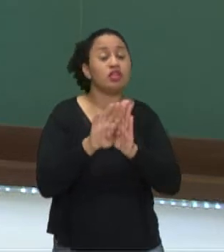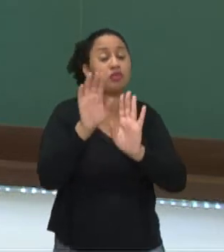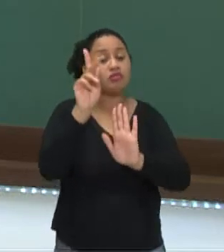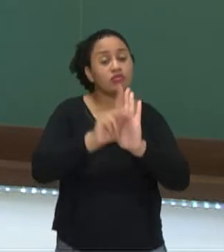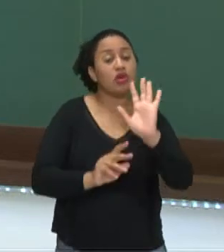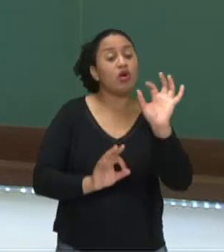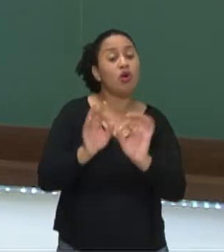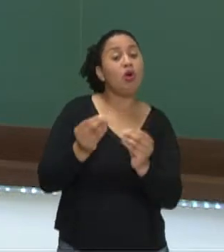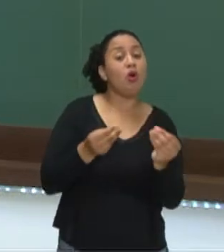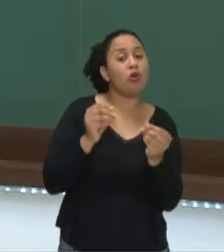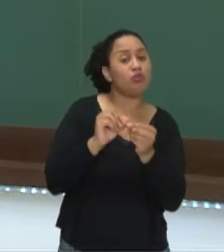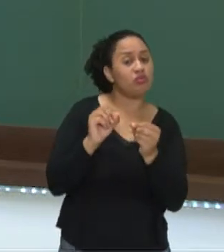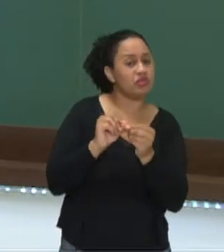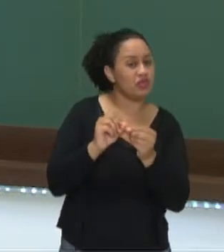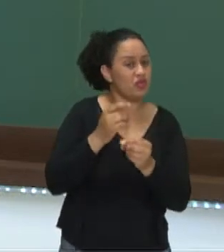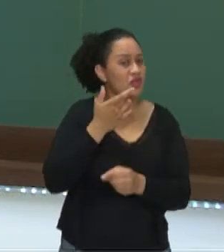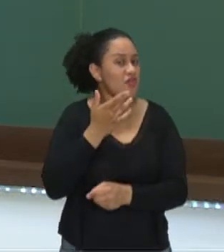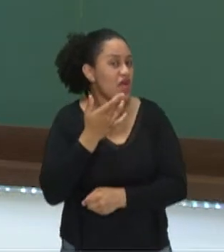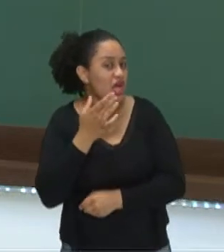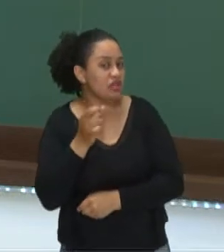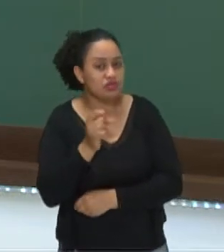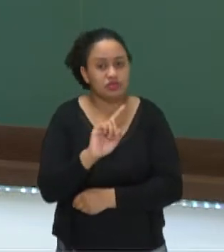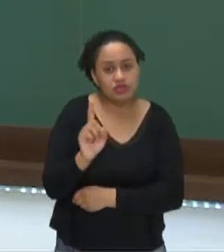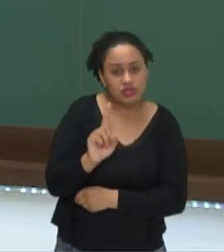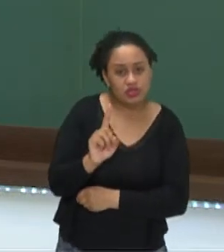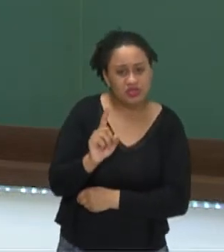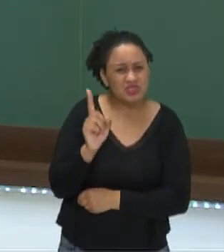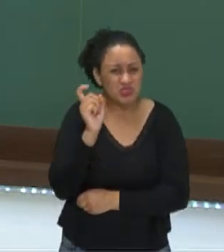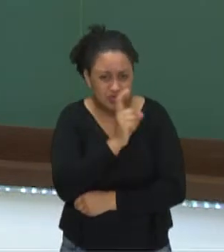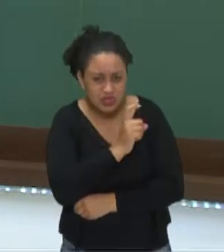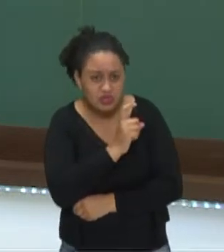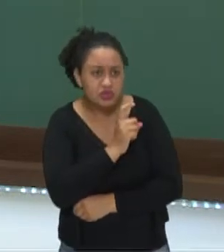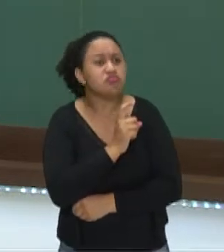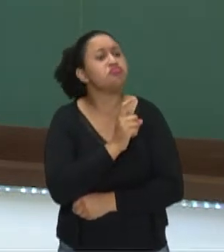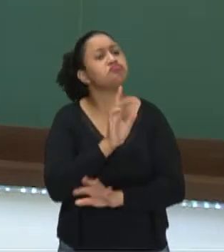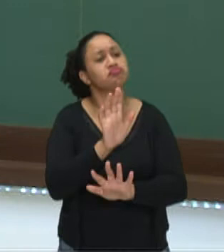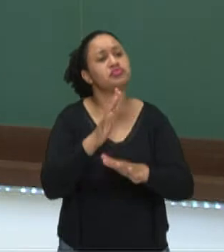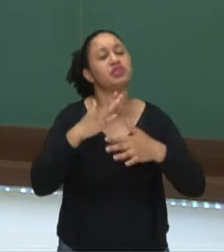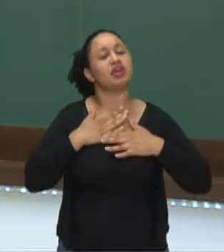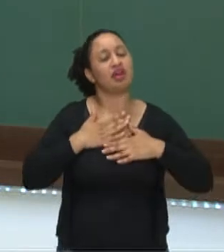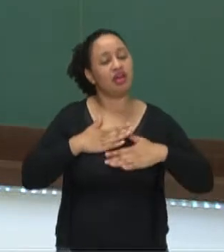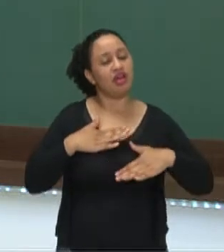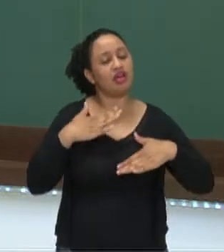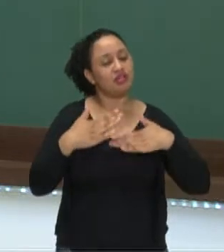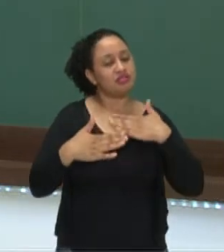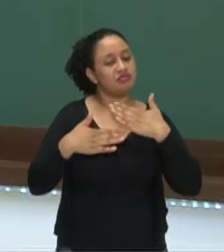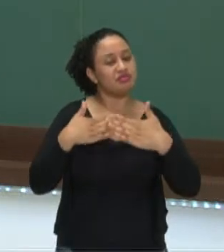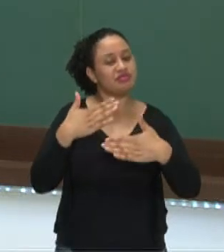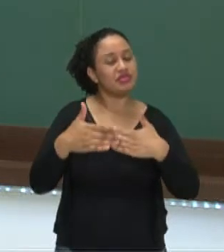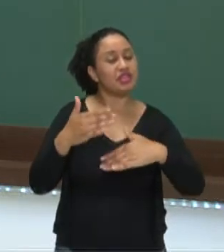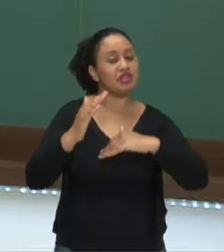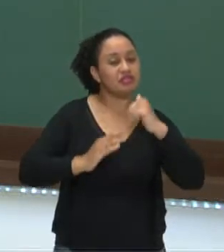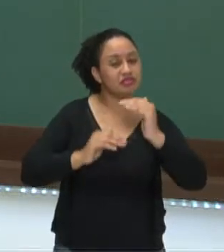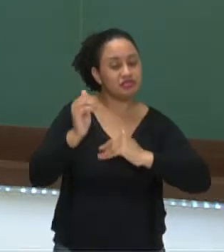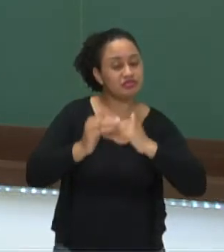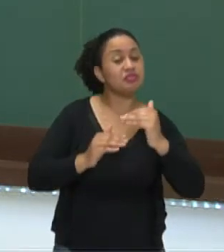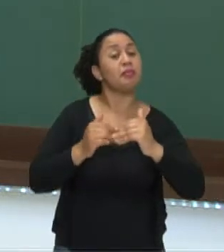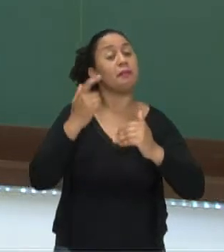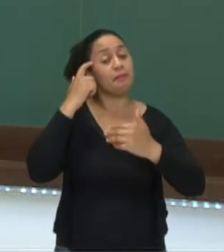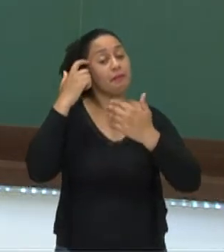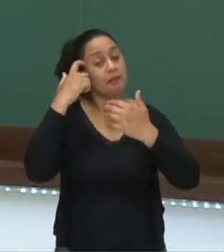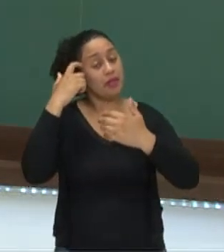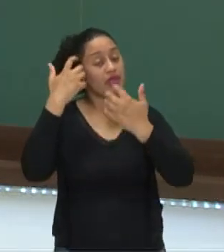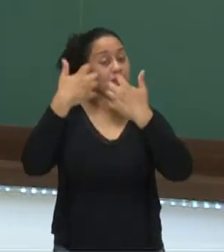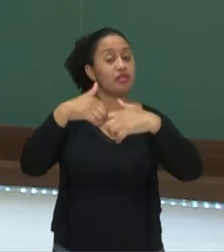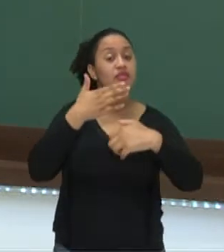execução delas? Foi tranquilo? Foi? Foi difícil? Calma, vamos aos poucos, vá praticando, pense melhor sobre o